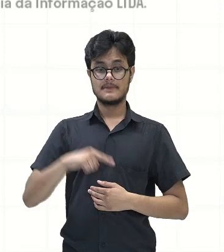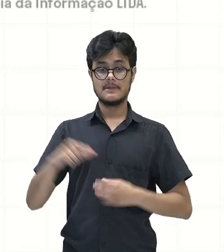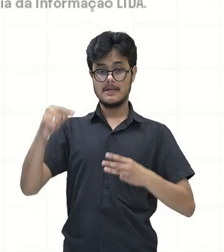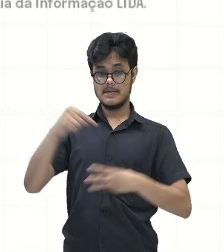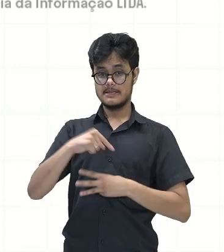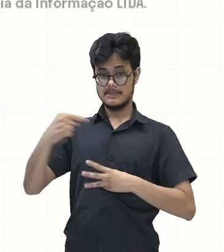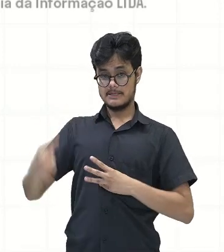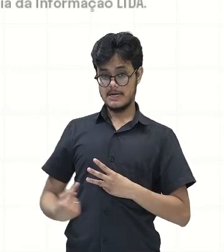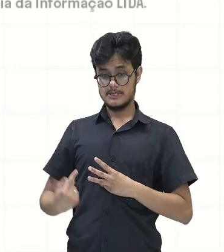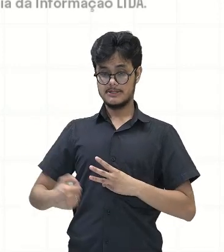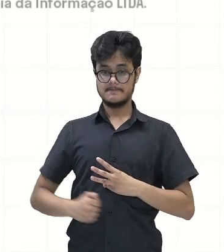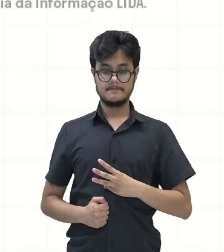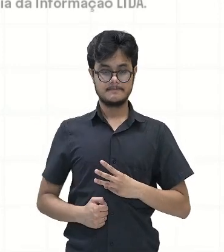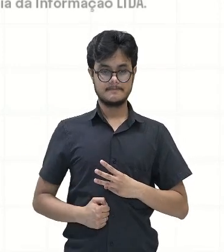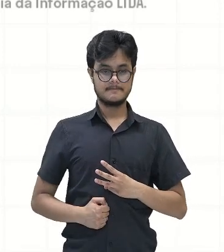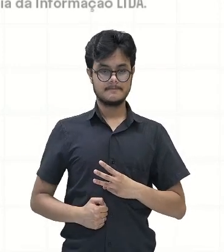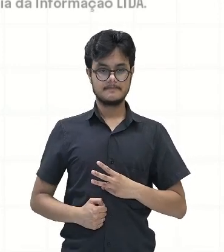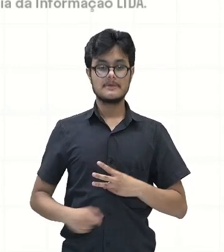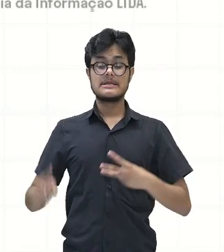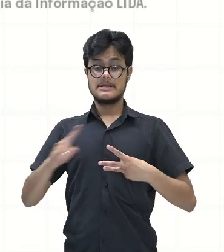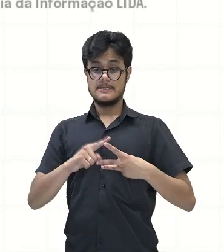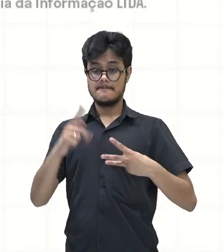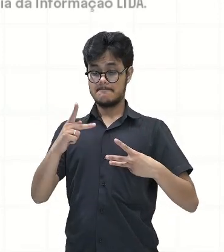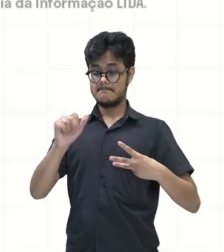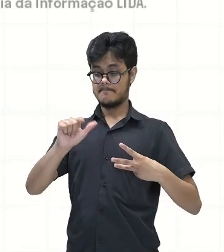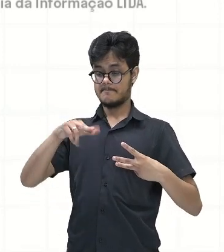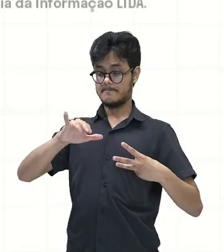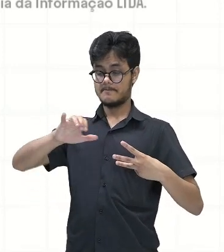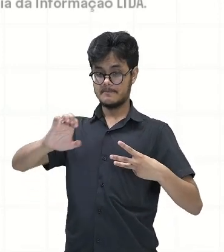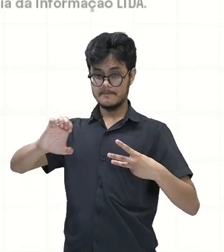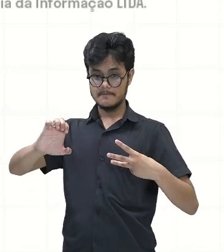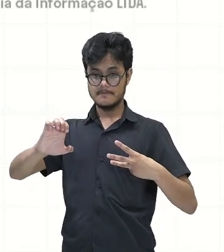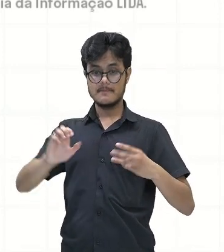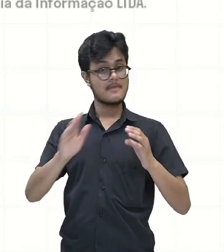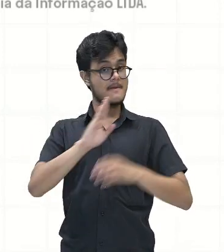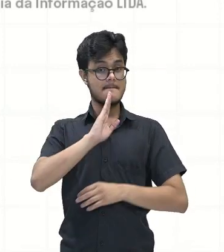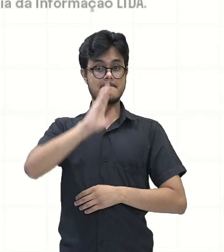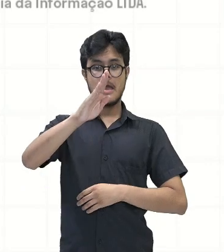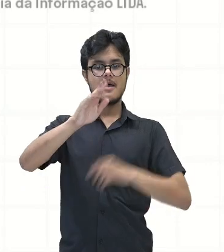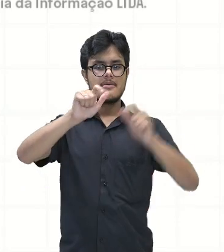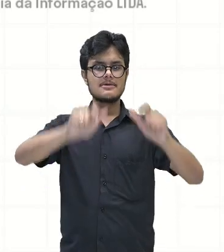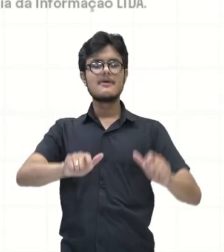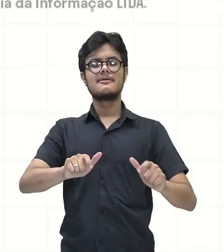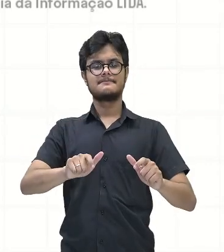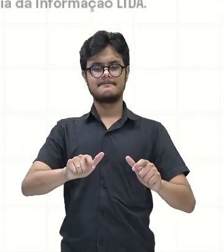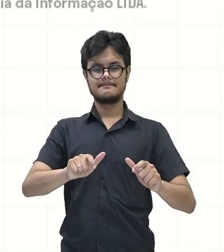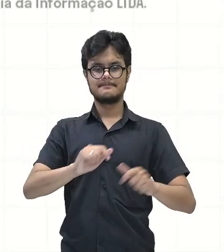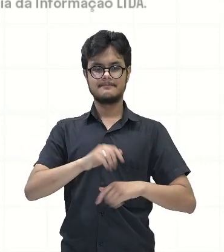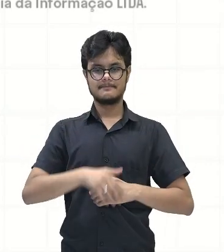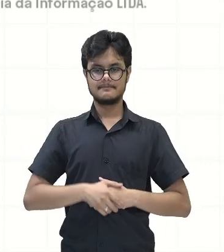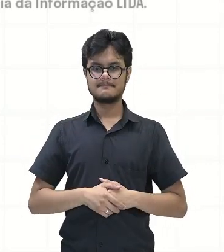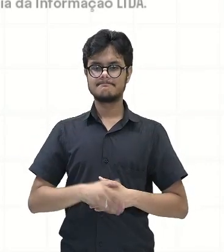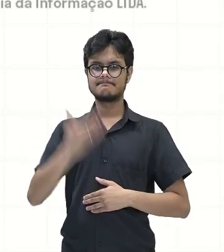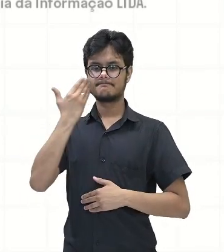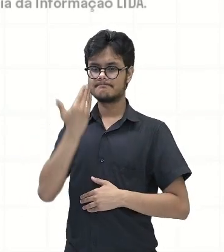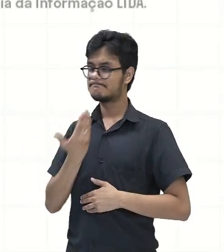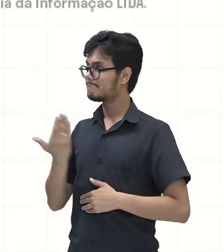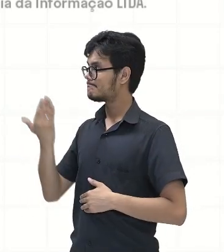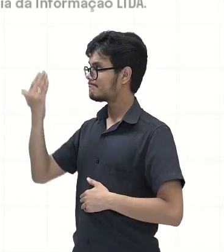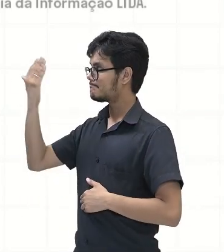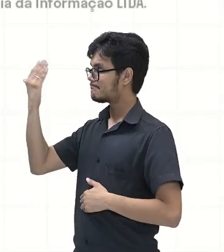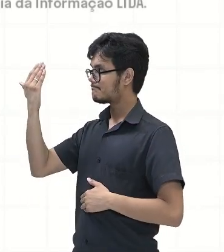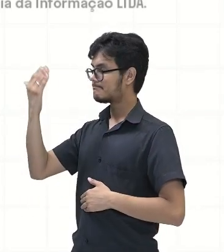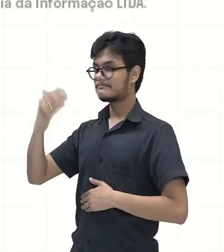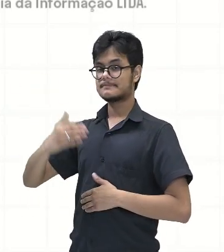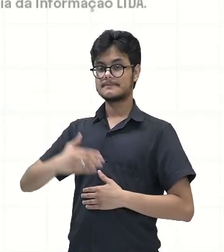formas. As planícies, que estão ao centro da região, e aí a gente pode observar aí no mapa, né, elas